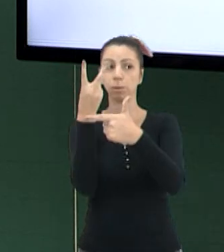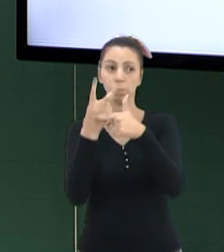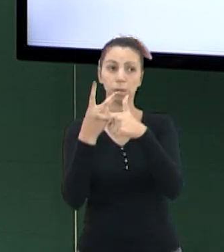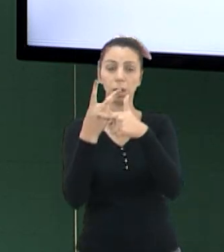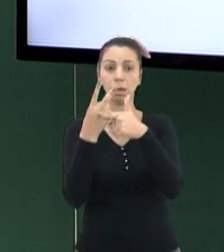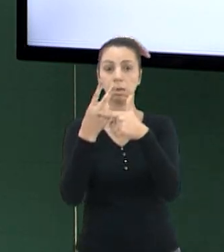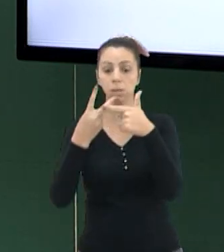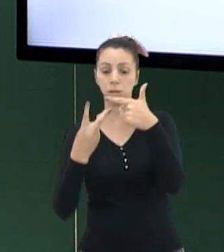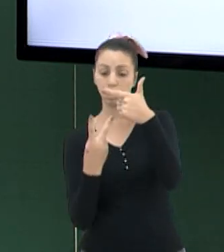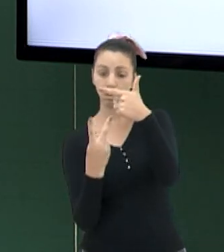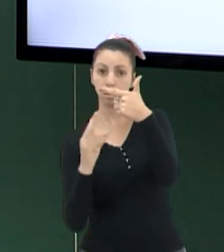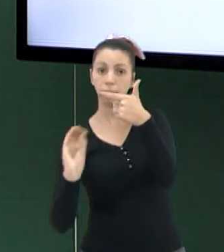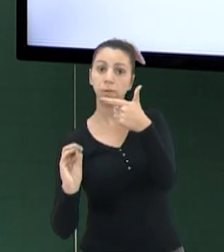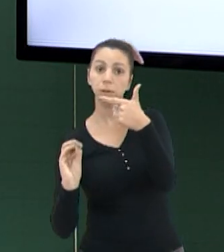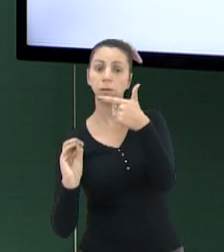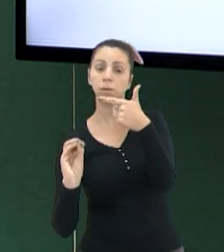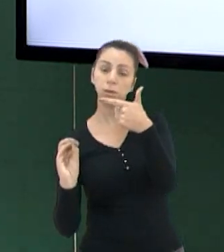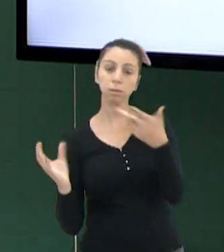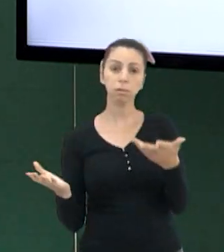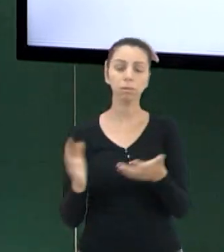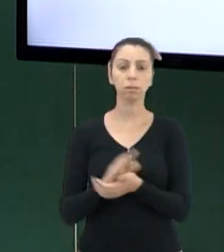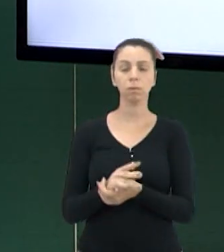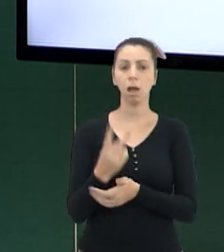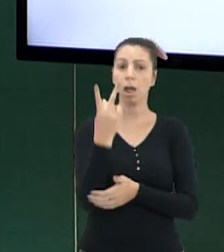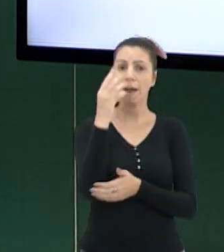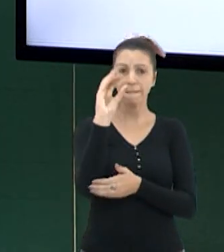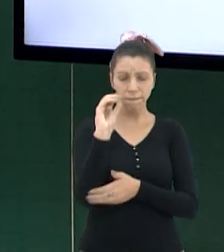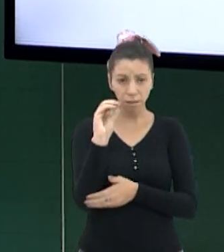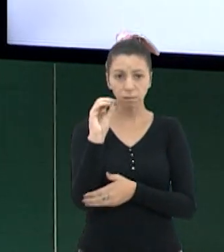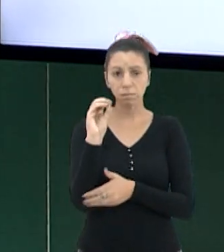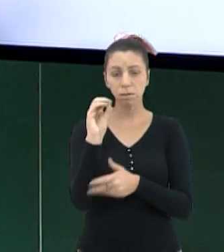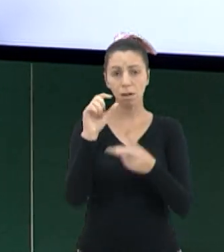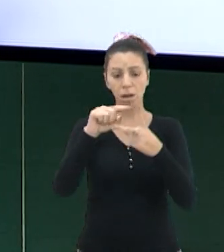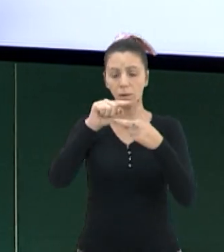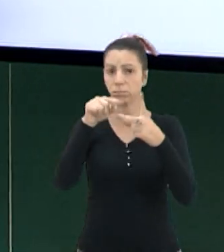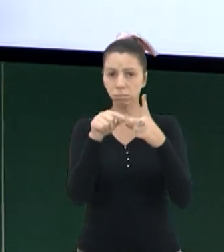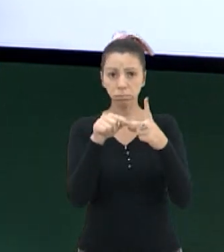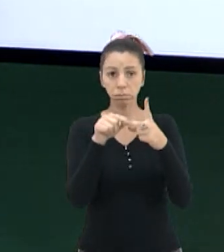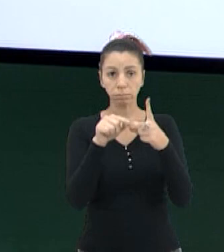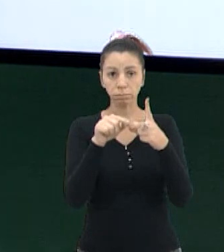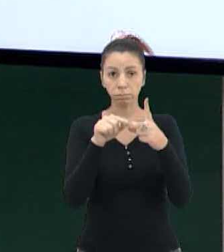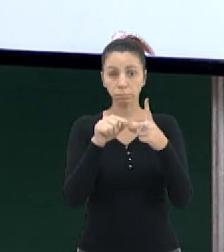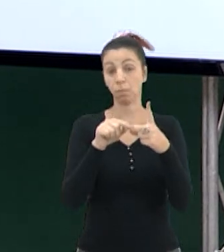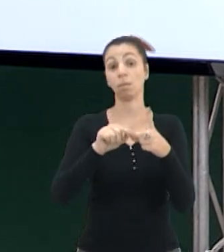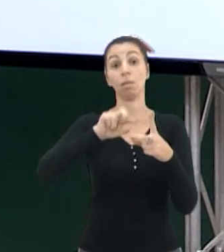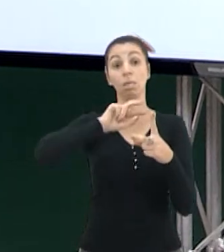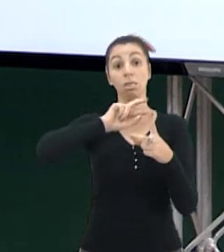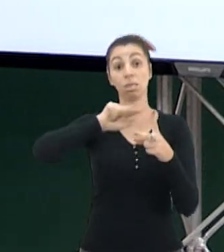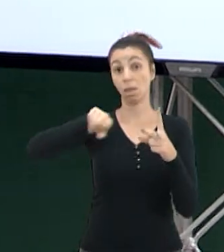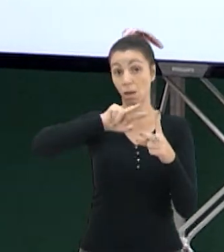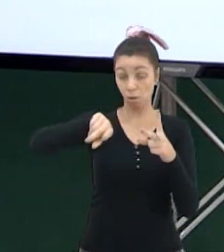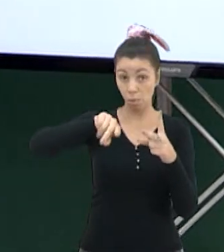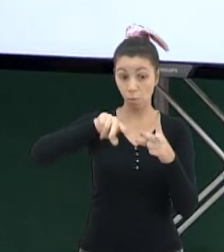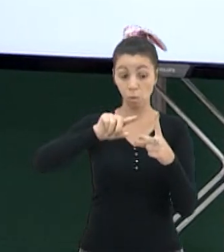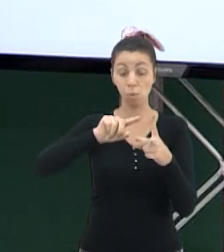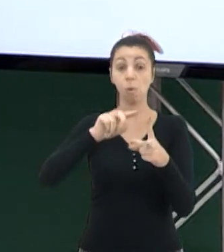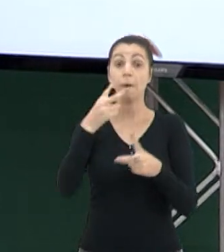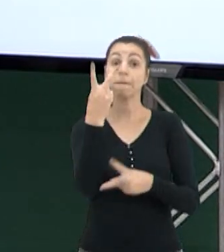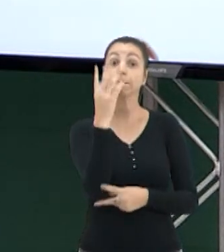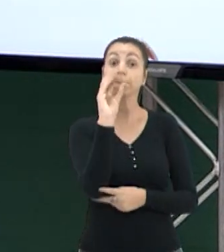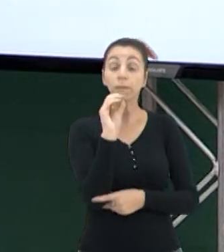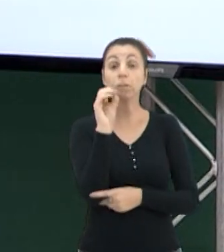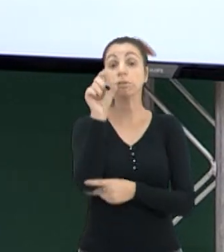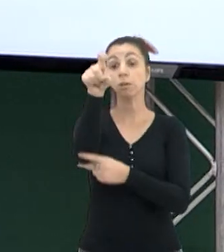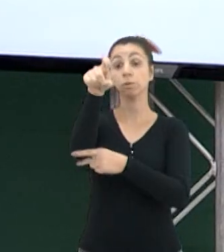20. Mas 20 é o valor do ângulo? Não, 20 é o valor da letra x. Eu quero saber o valor